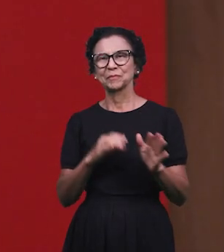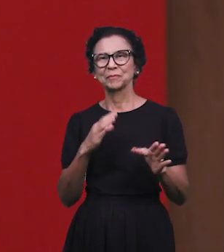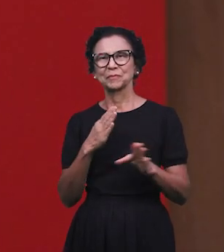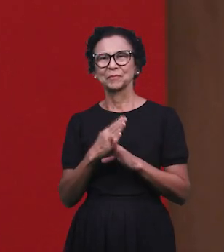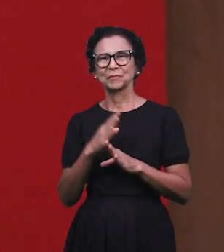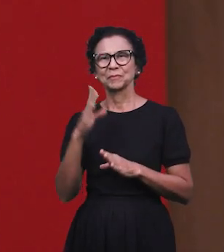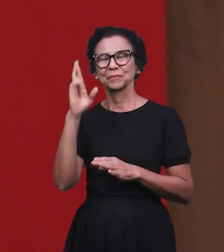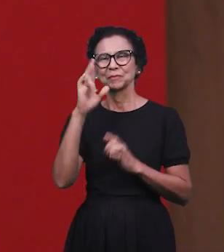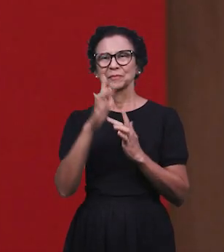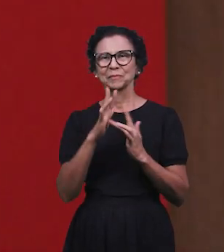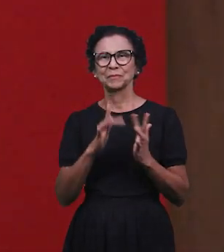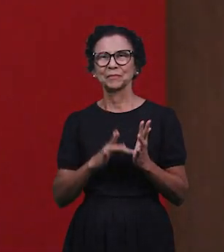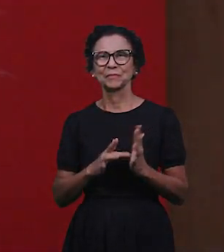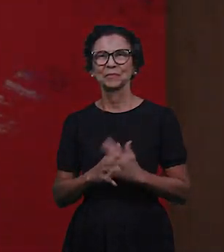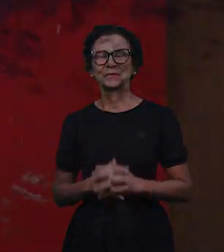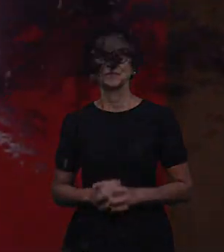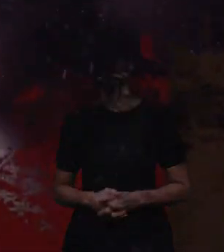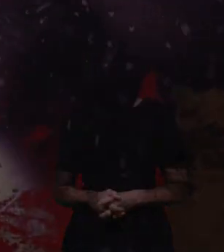do Senhor Jesus.